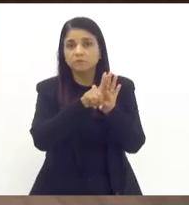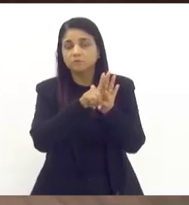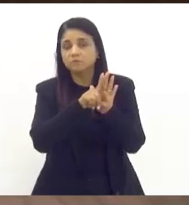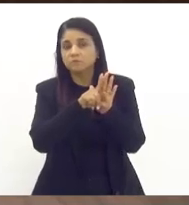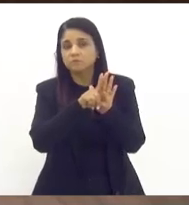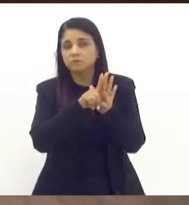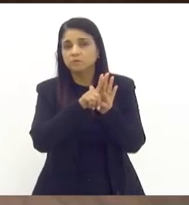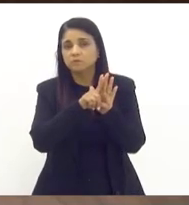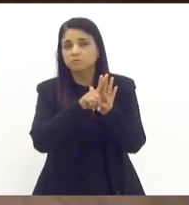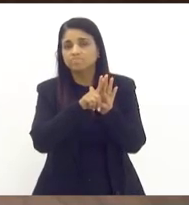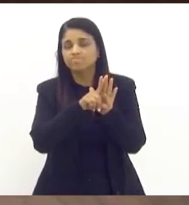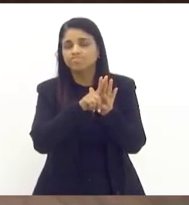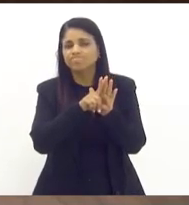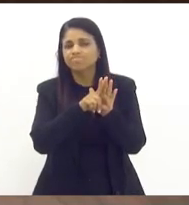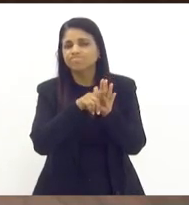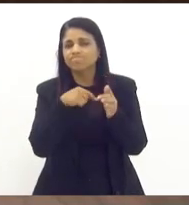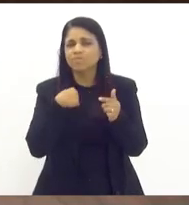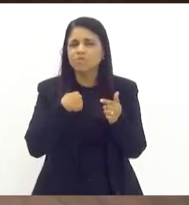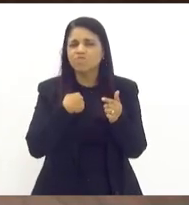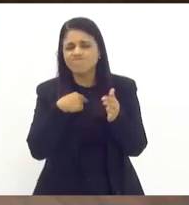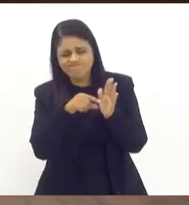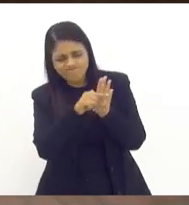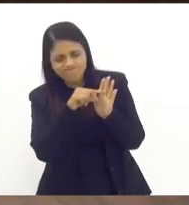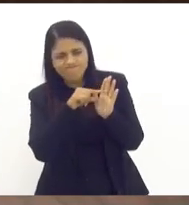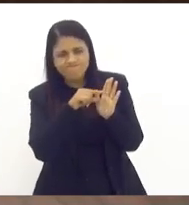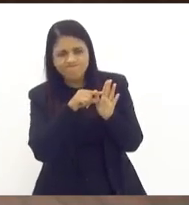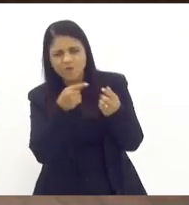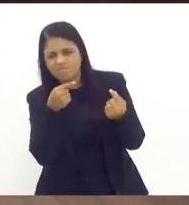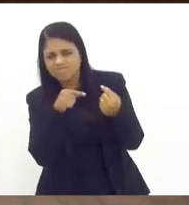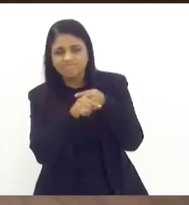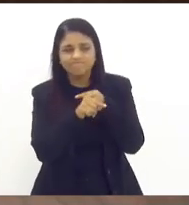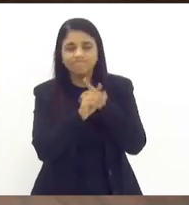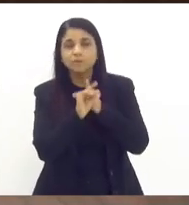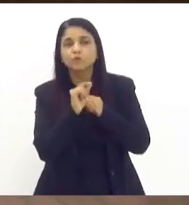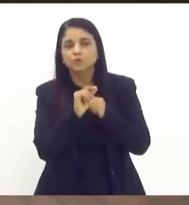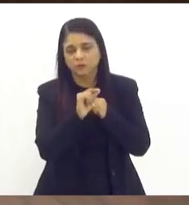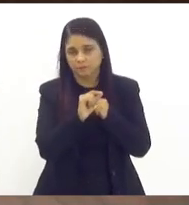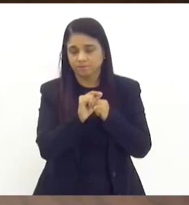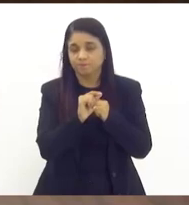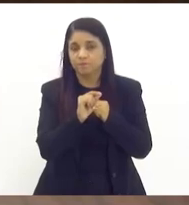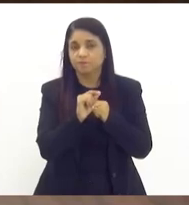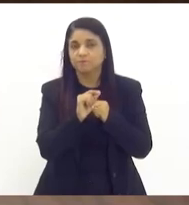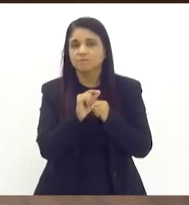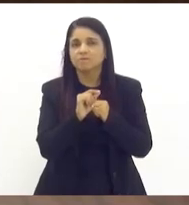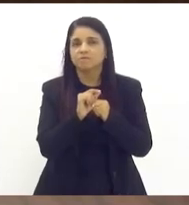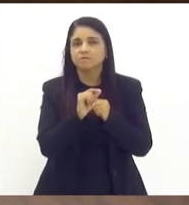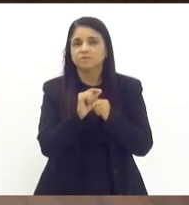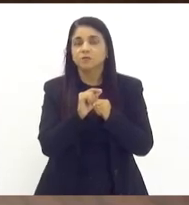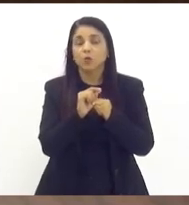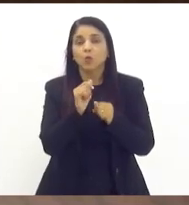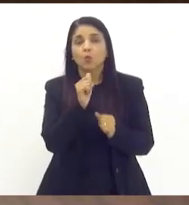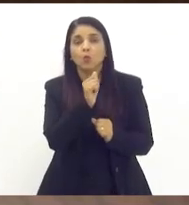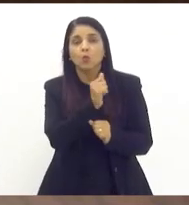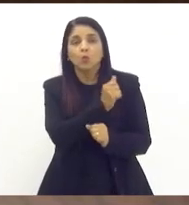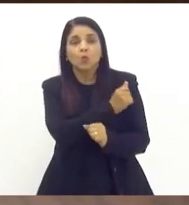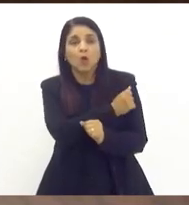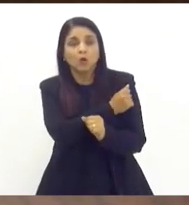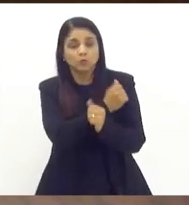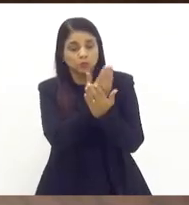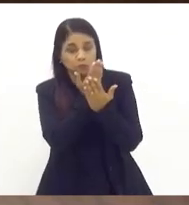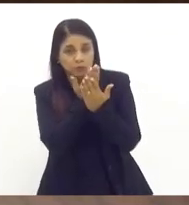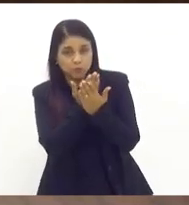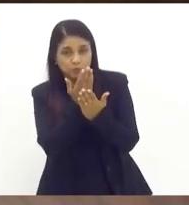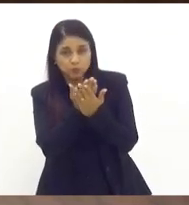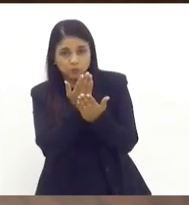achei muito bacana de dizer que se o estudante que